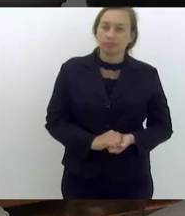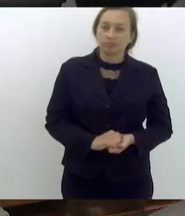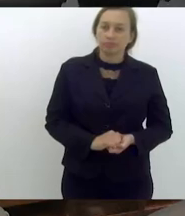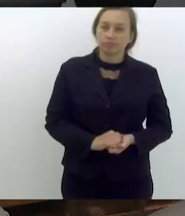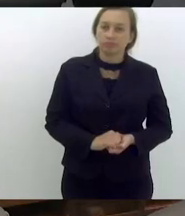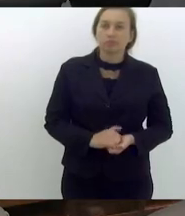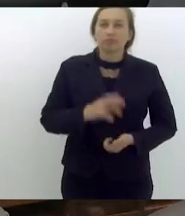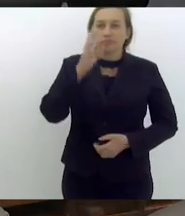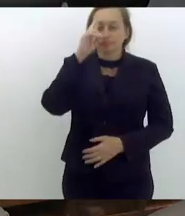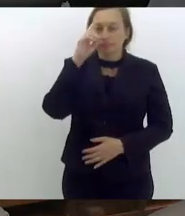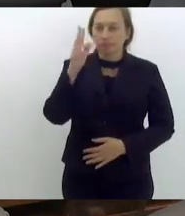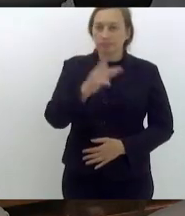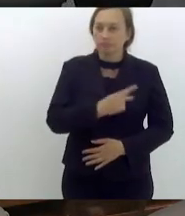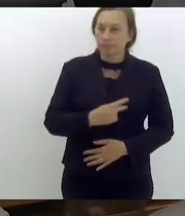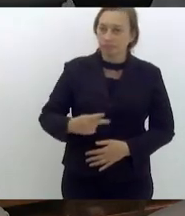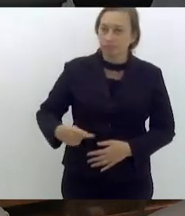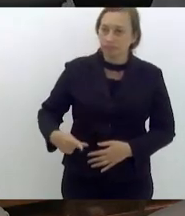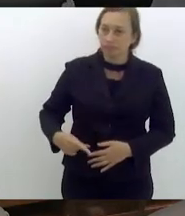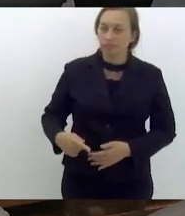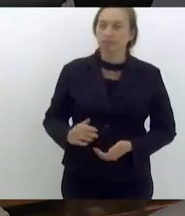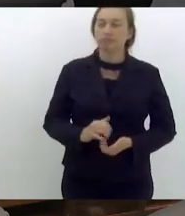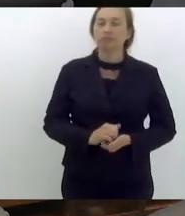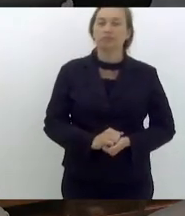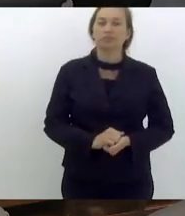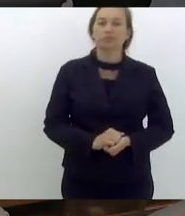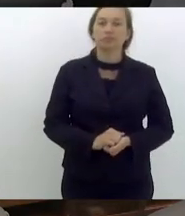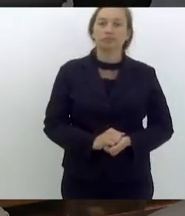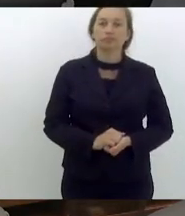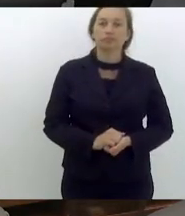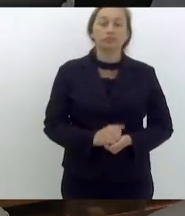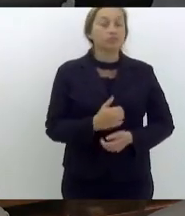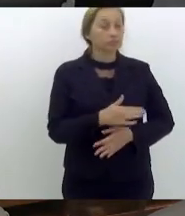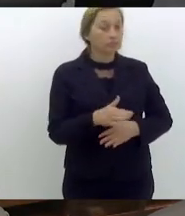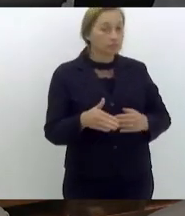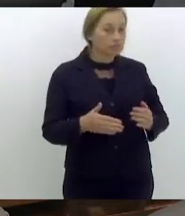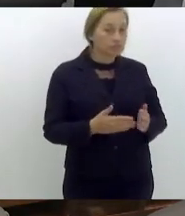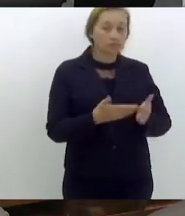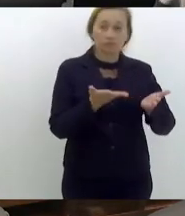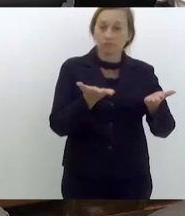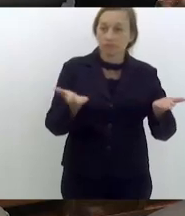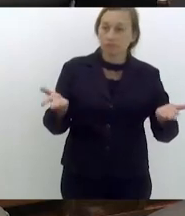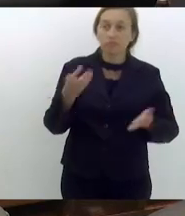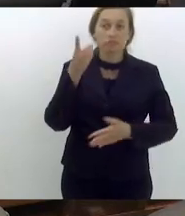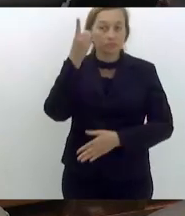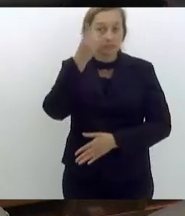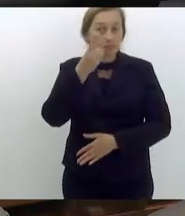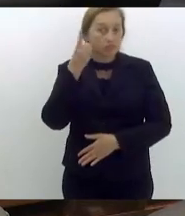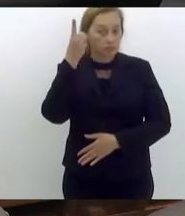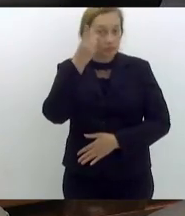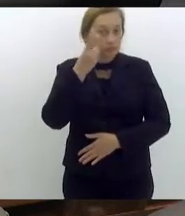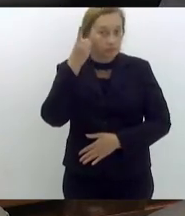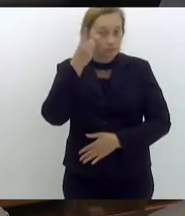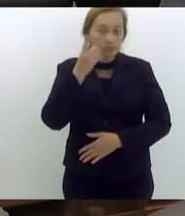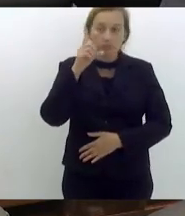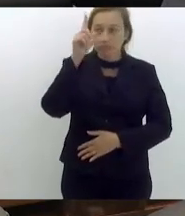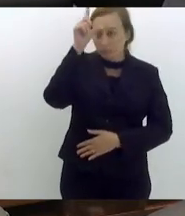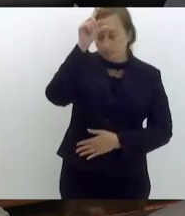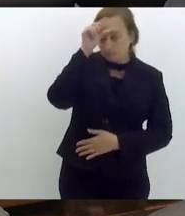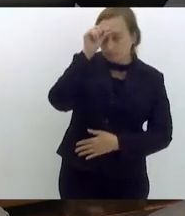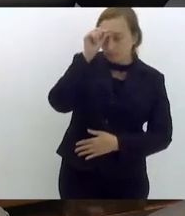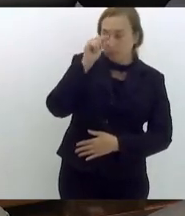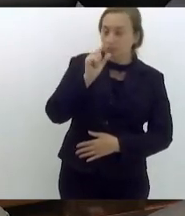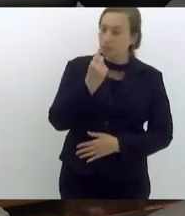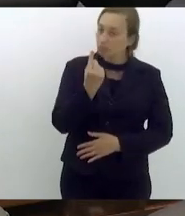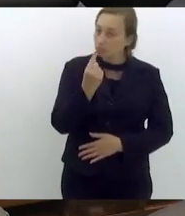senhora Presidente senhoras e senhores deputados para aliviar um pouco a